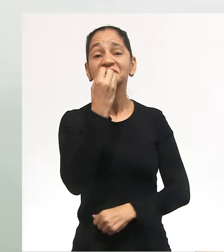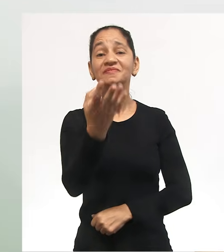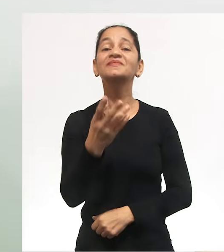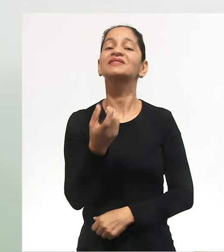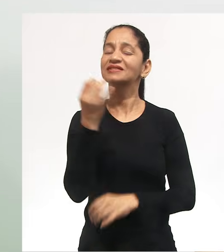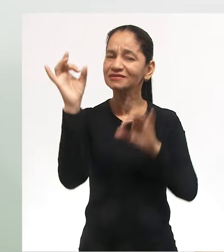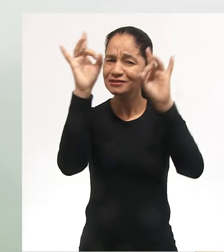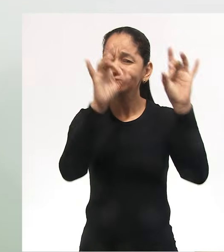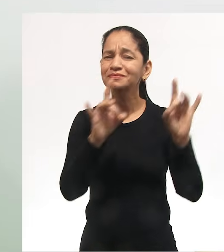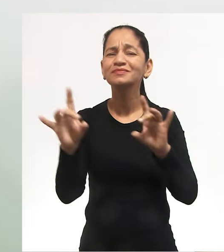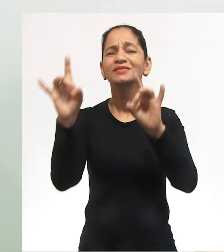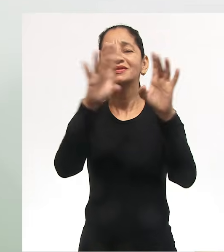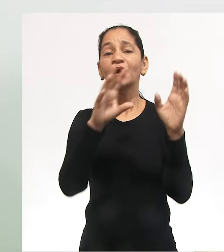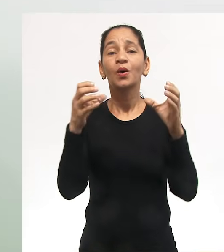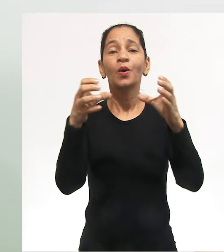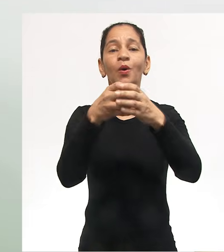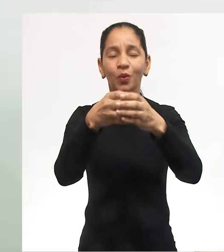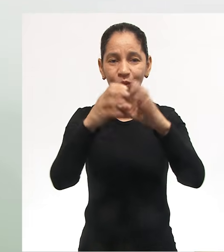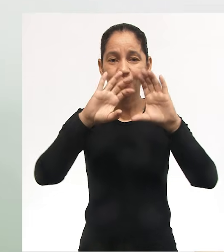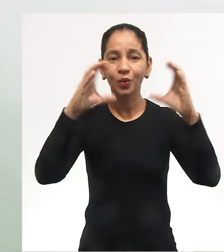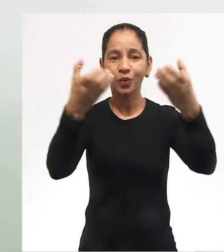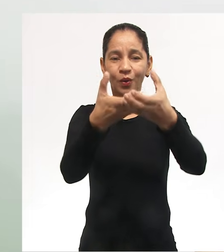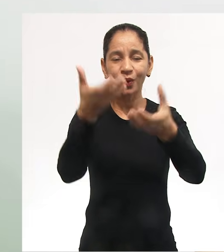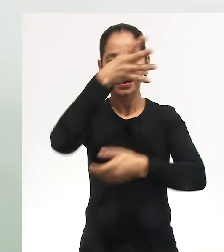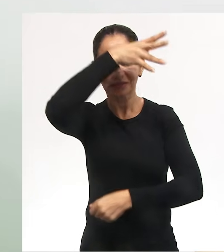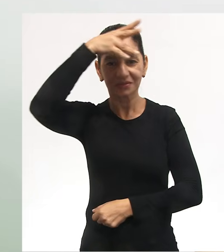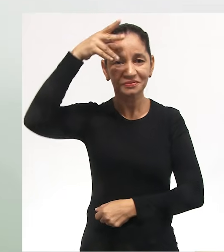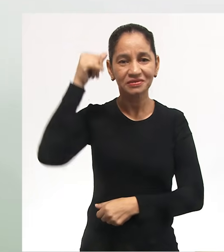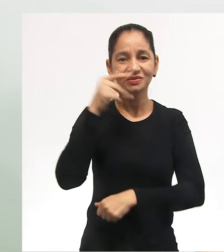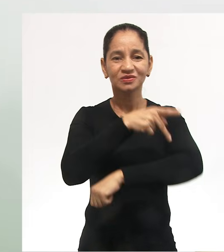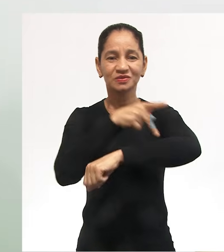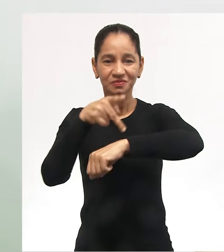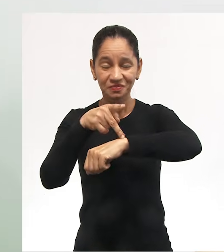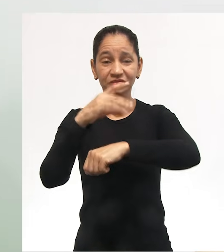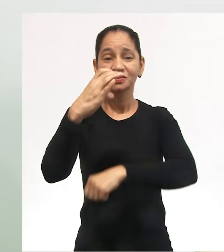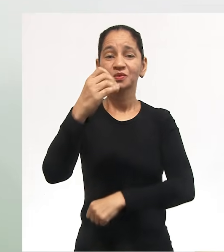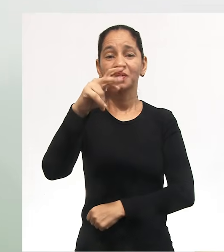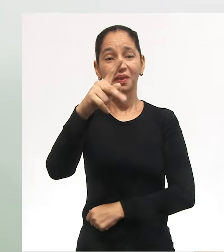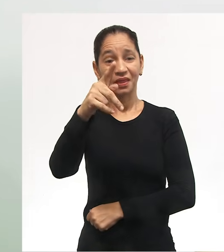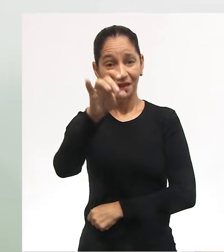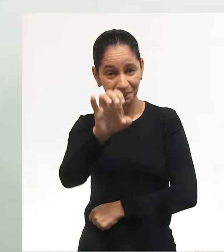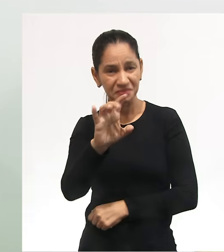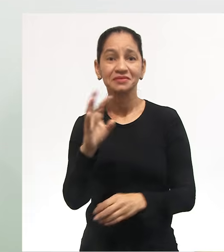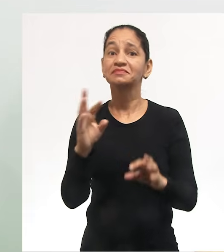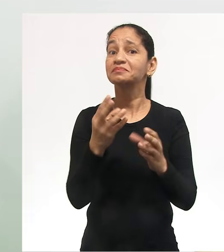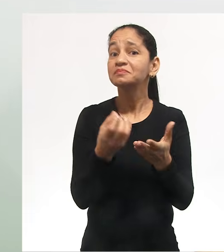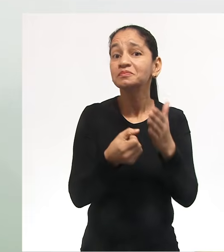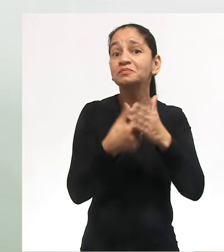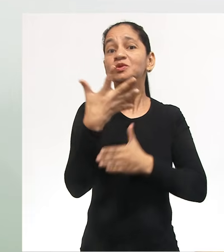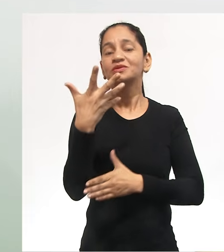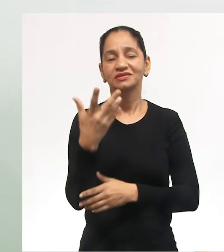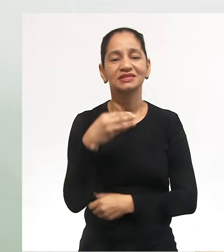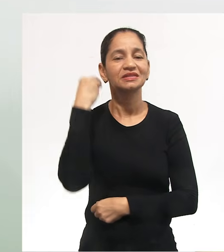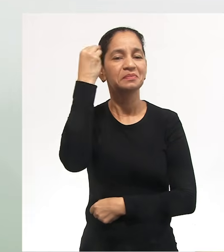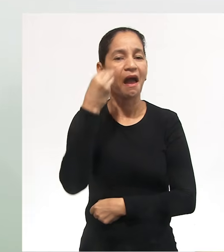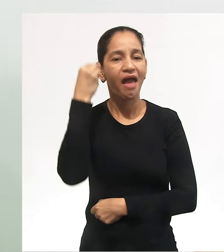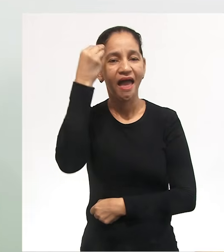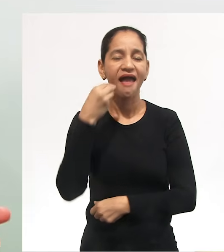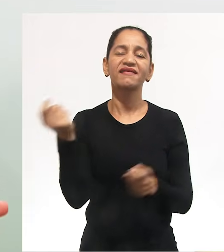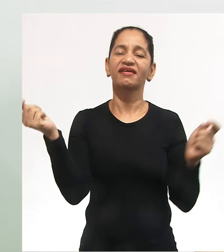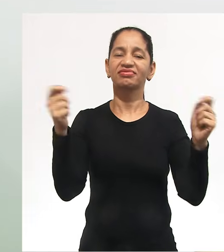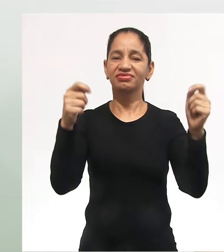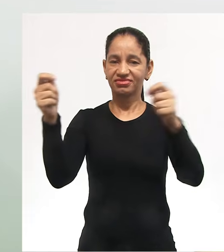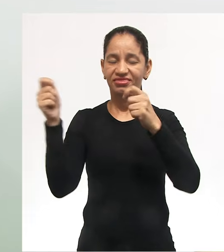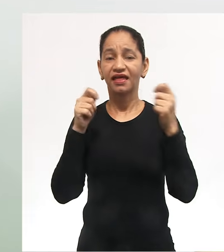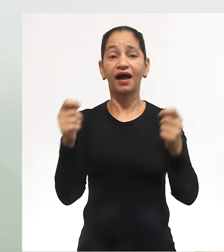uma temporada muito especial, junto com o Congresso Amazônico de Pedagogia. E aí a gente está tendo várias oportunidades. A